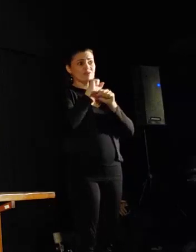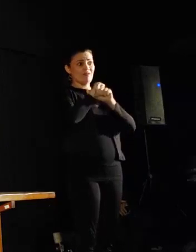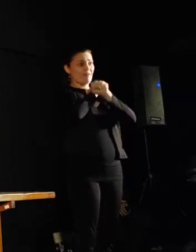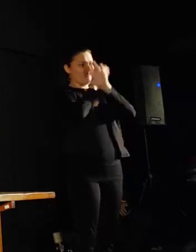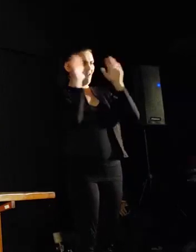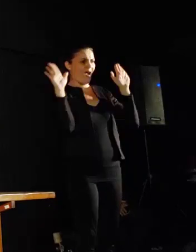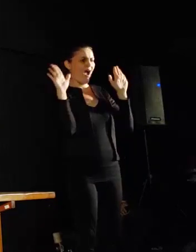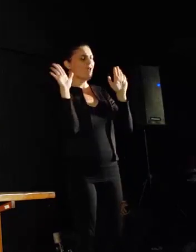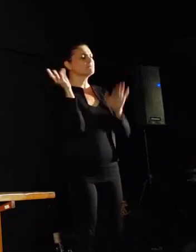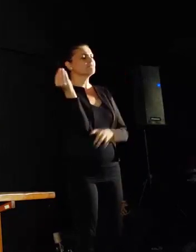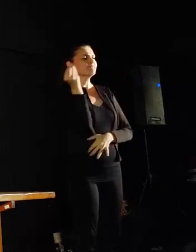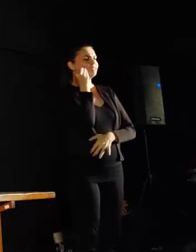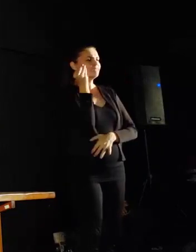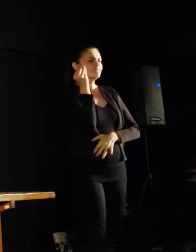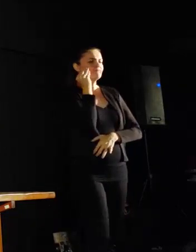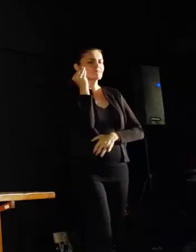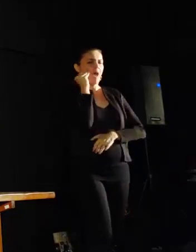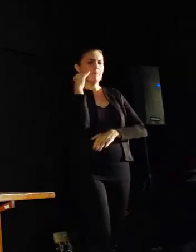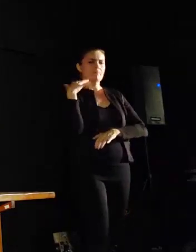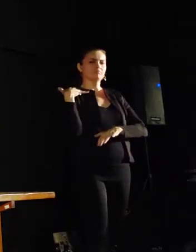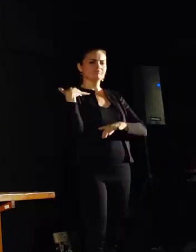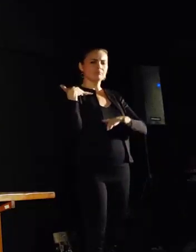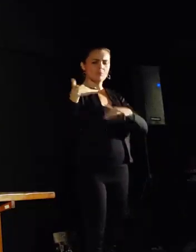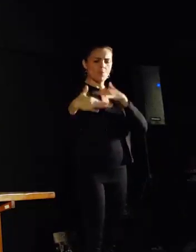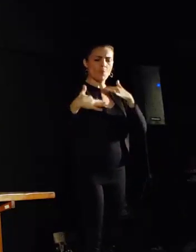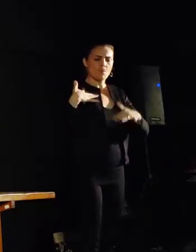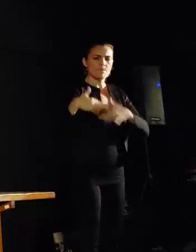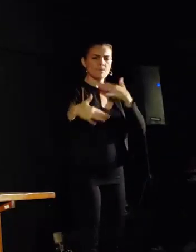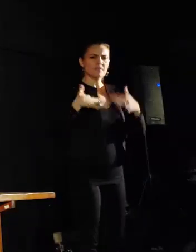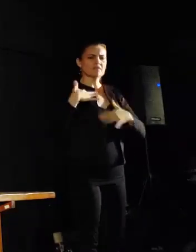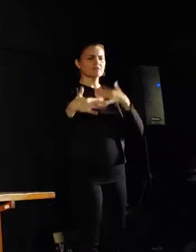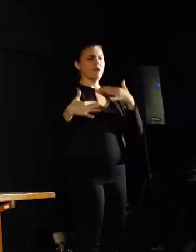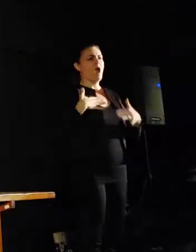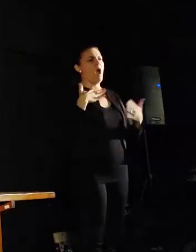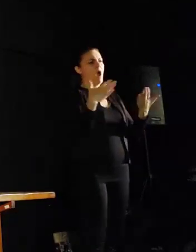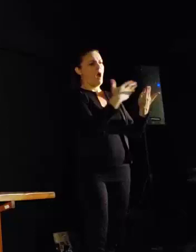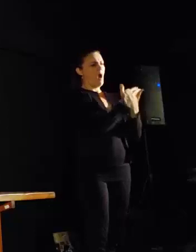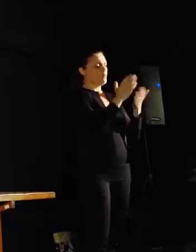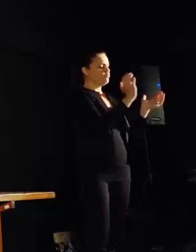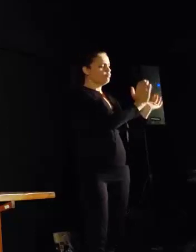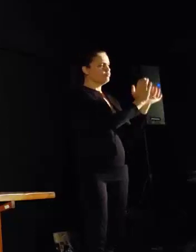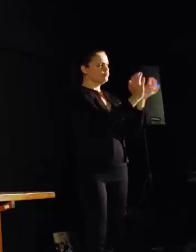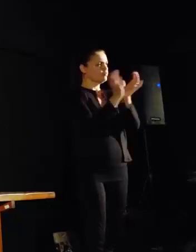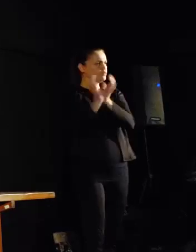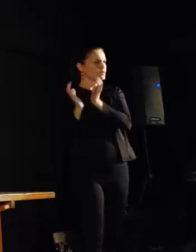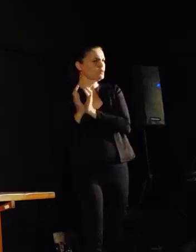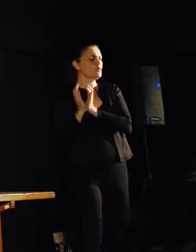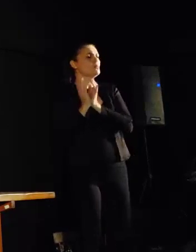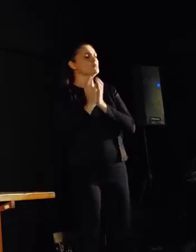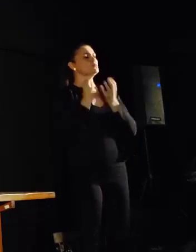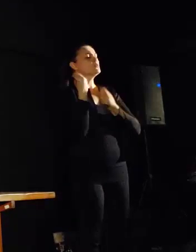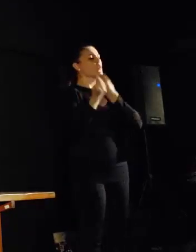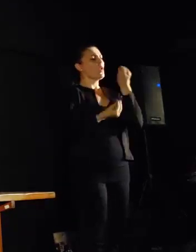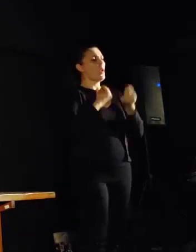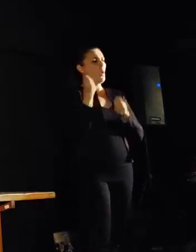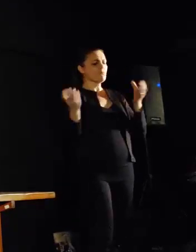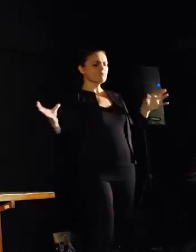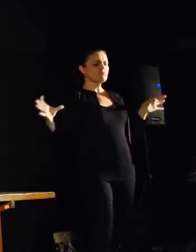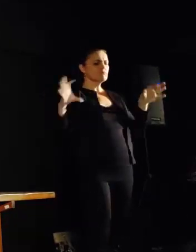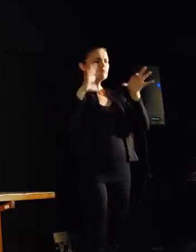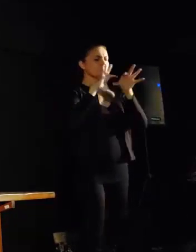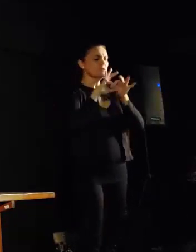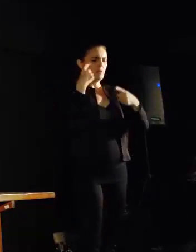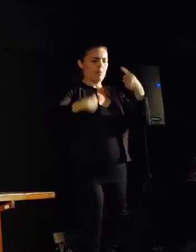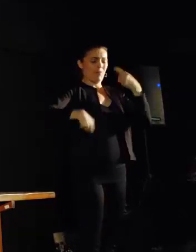tentar mobilizar certos afetos como elemento fundamental de constituição de coesão política. É um afeto do